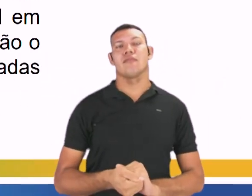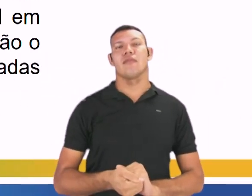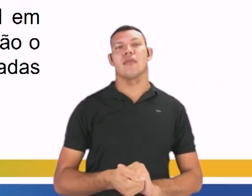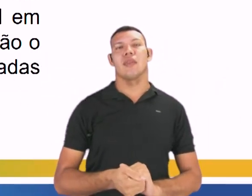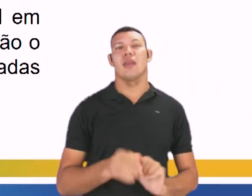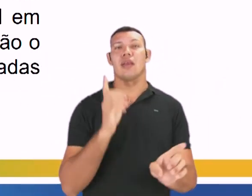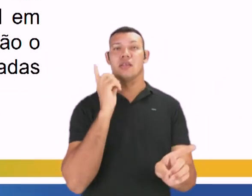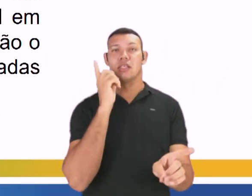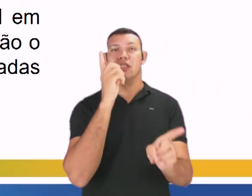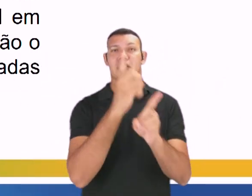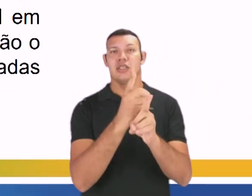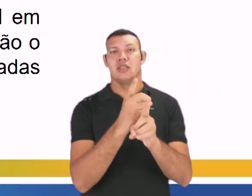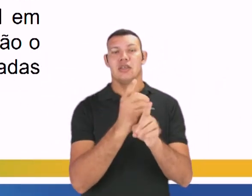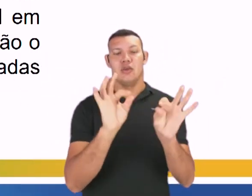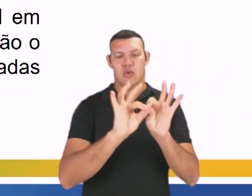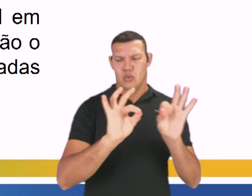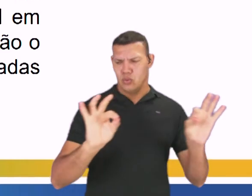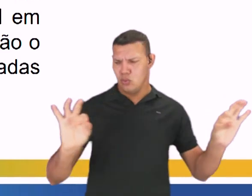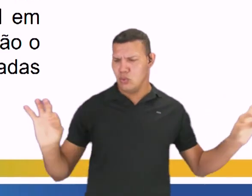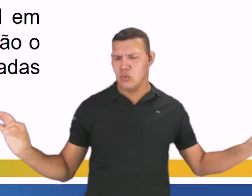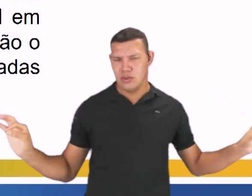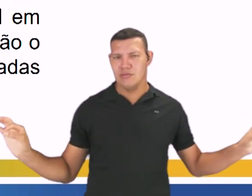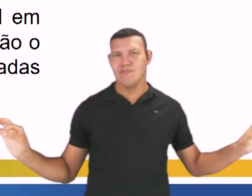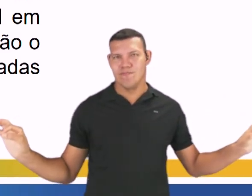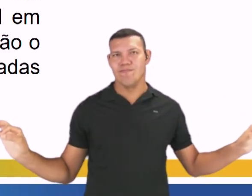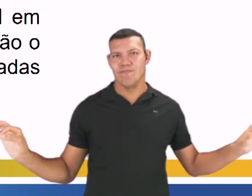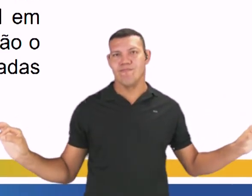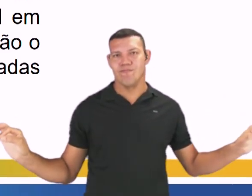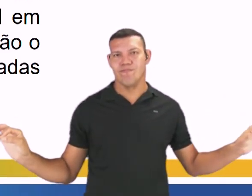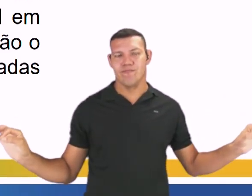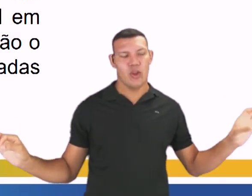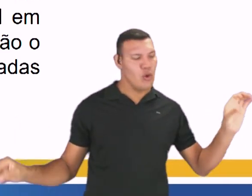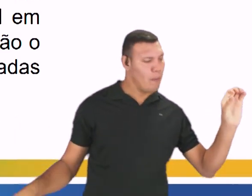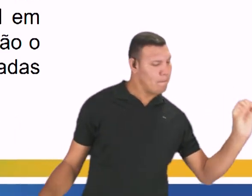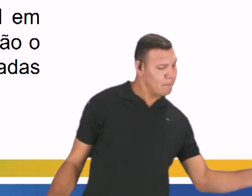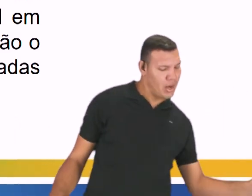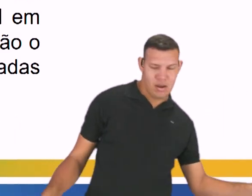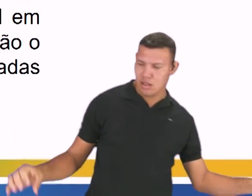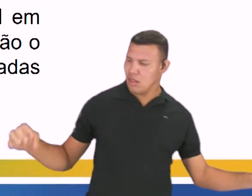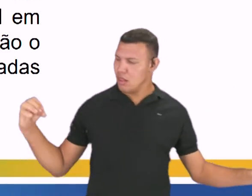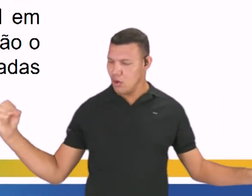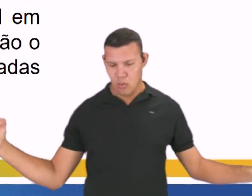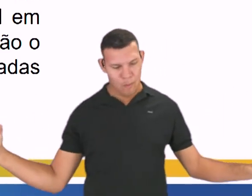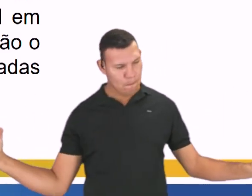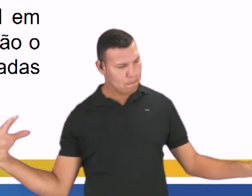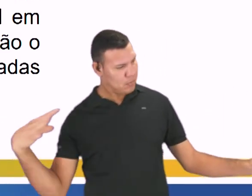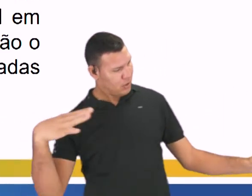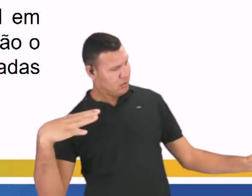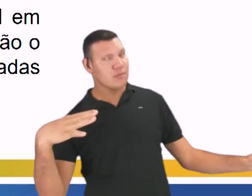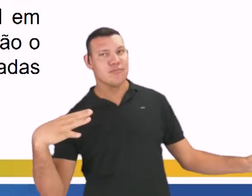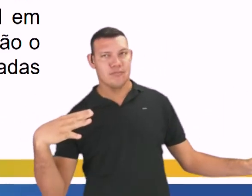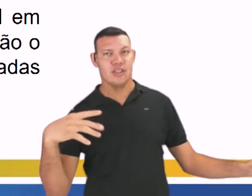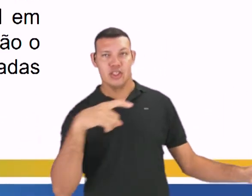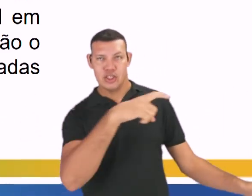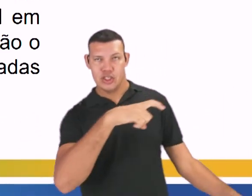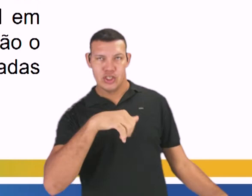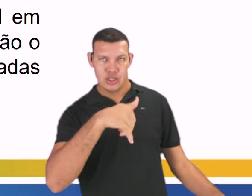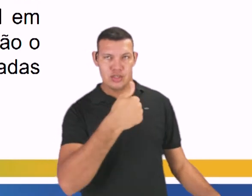que distância do canhão o projétil caiu, considerando que x e y são distâncias dadas